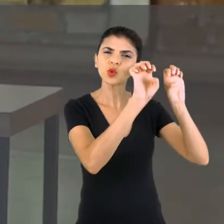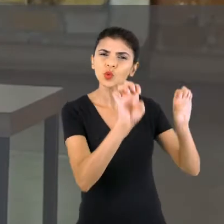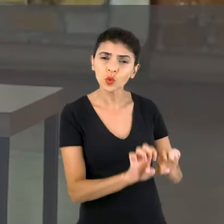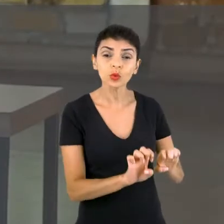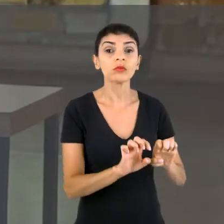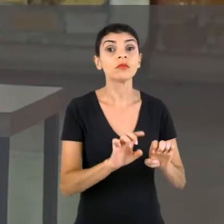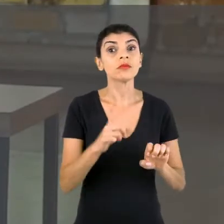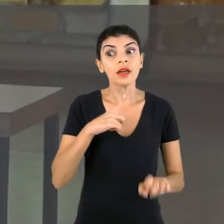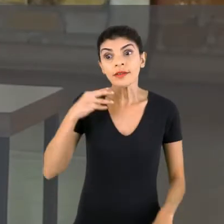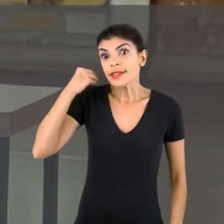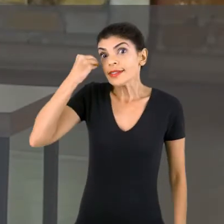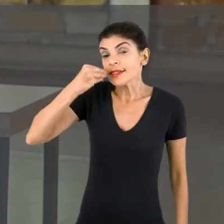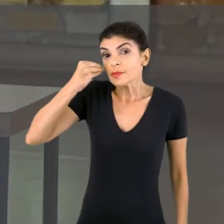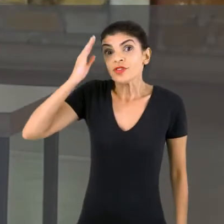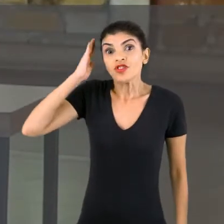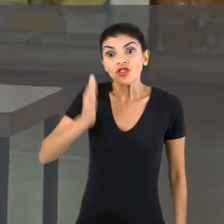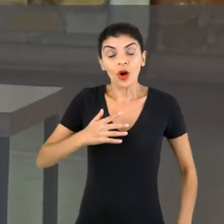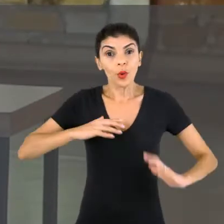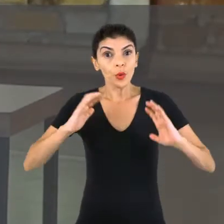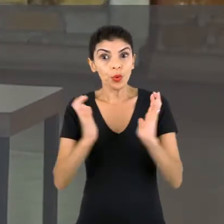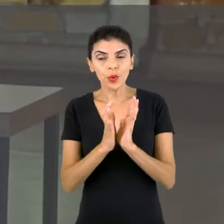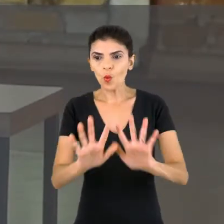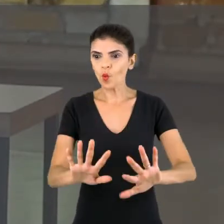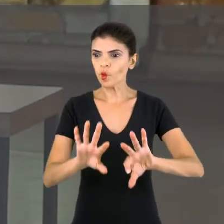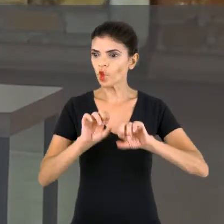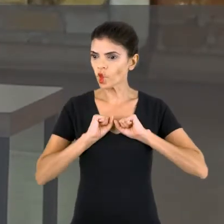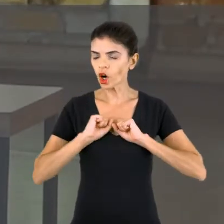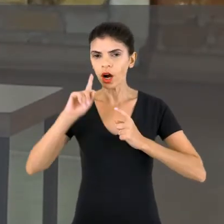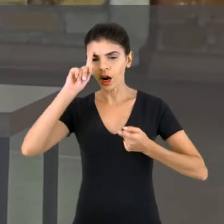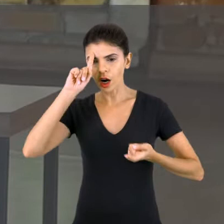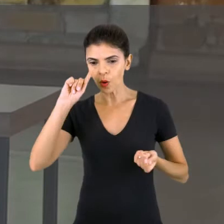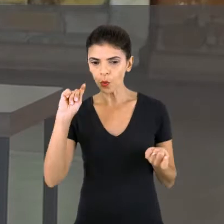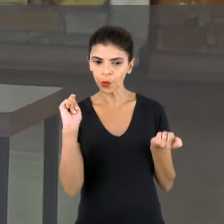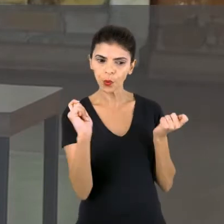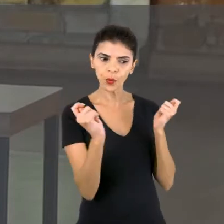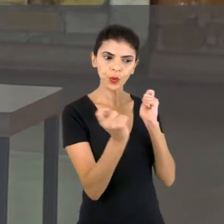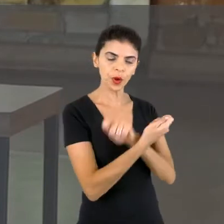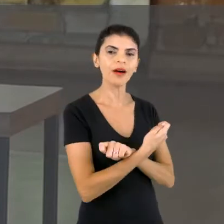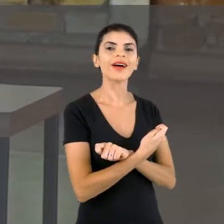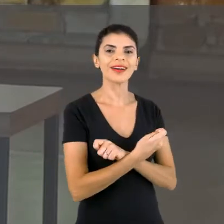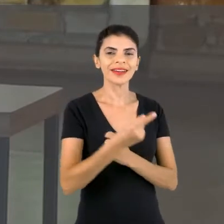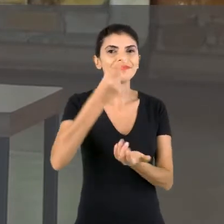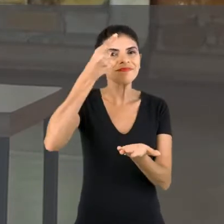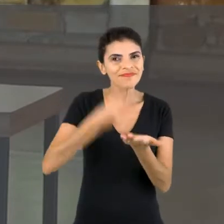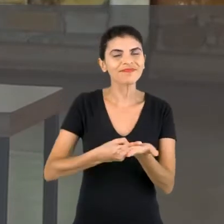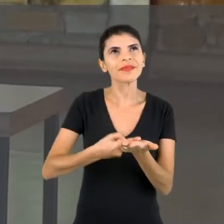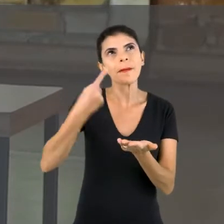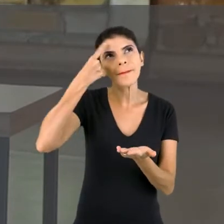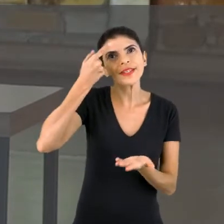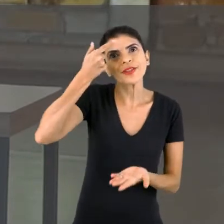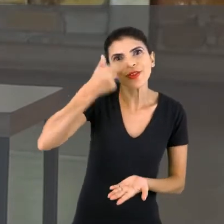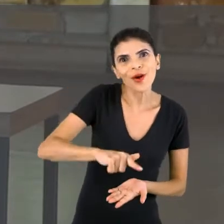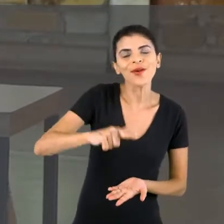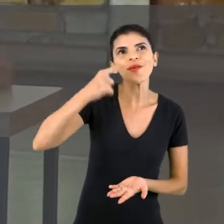mas assim, quanto mais experiência a companhia der para vocês, mais vocês vão se transformar e mais esses pactos vão ter que